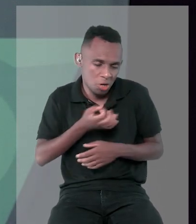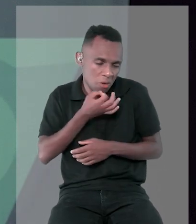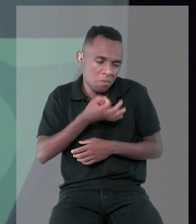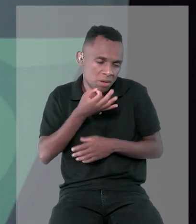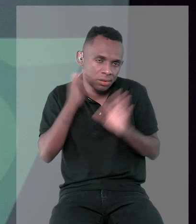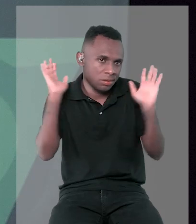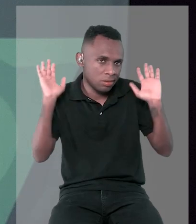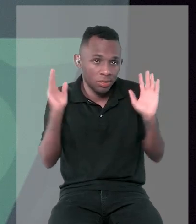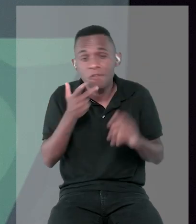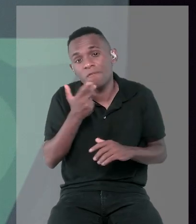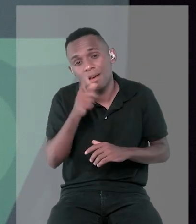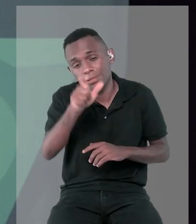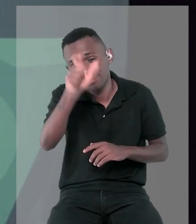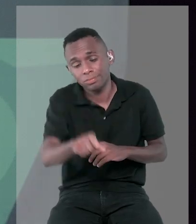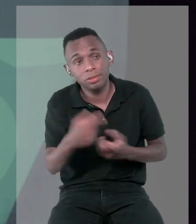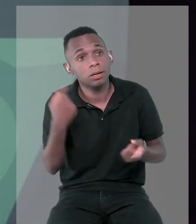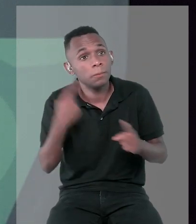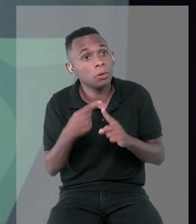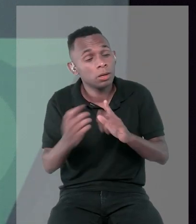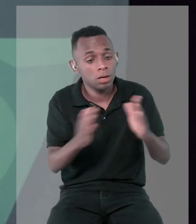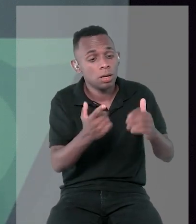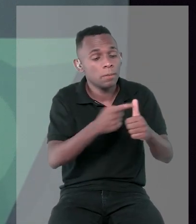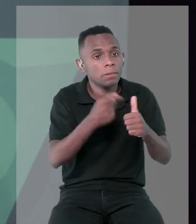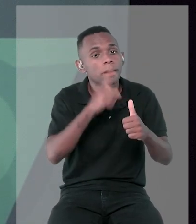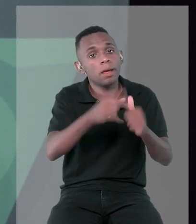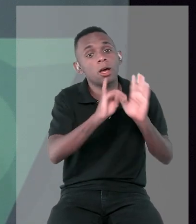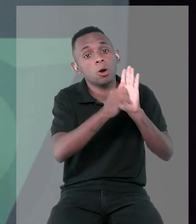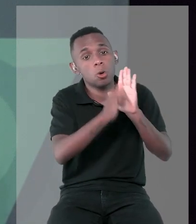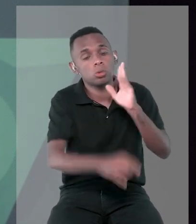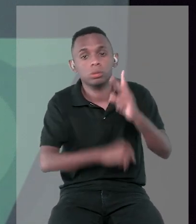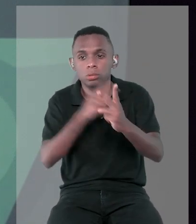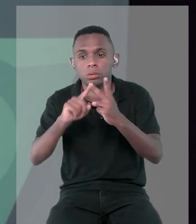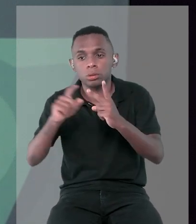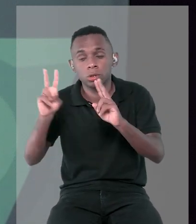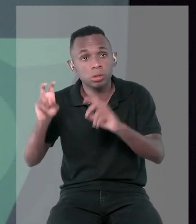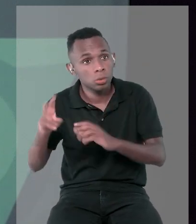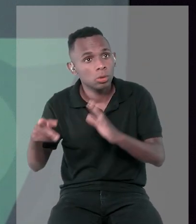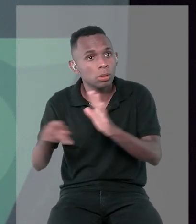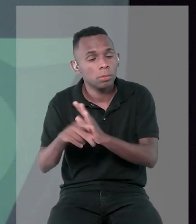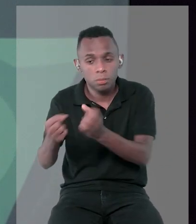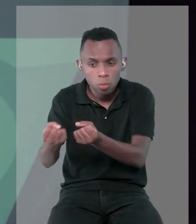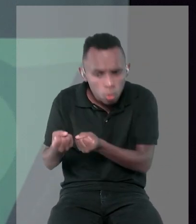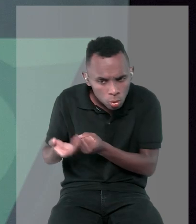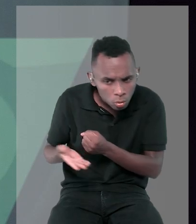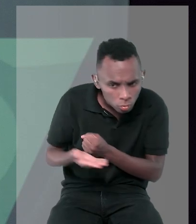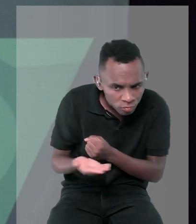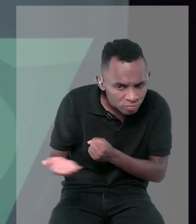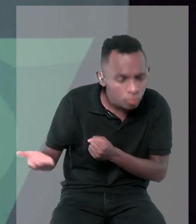não consegui. Eu falei isso para ele. Porque a primeira são contos. E na outra chama-se Fundo de